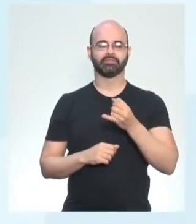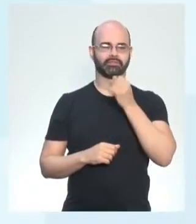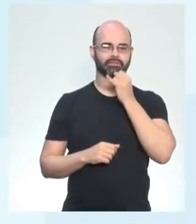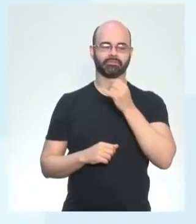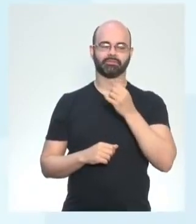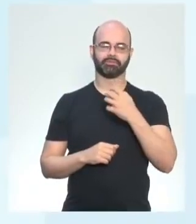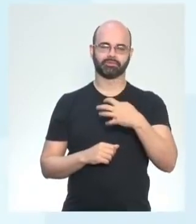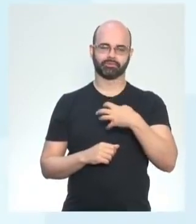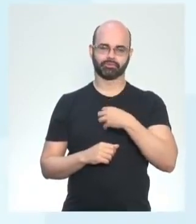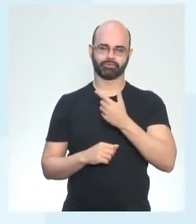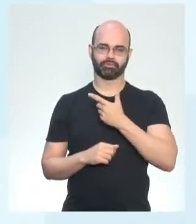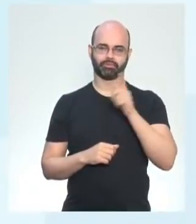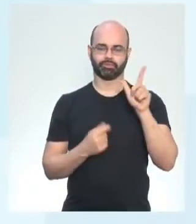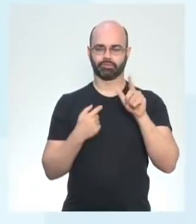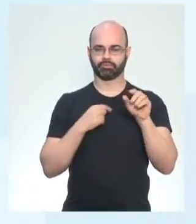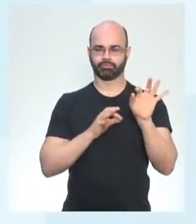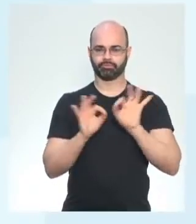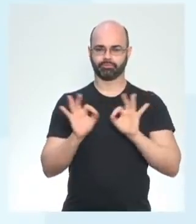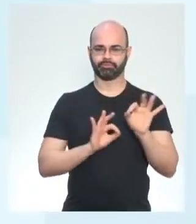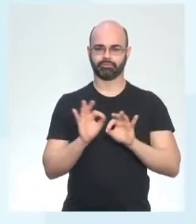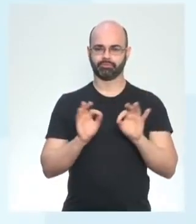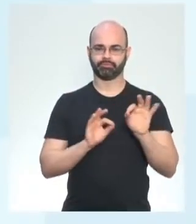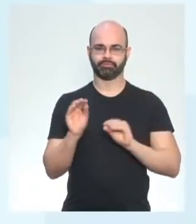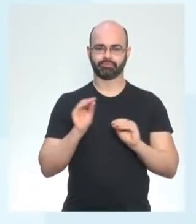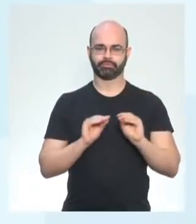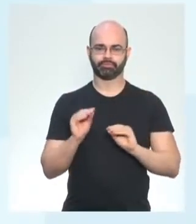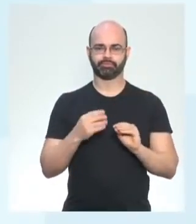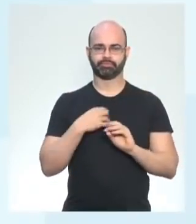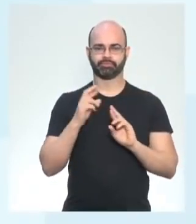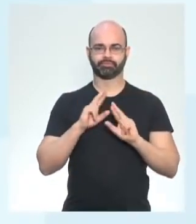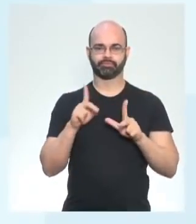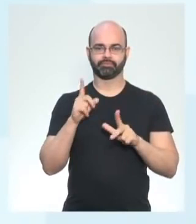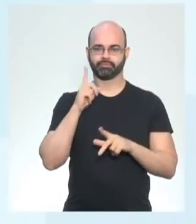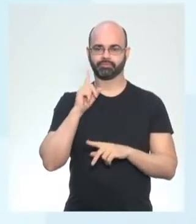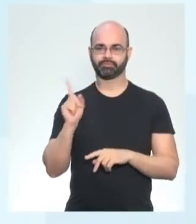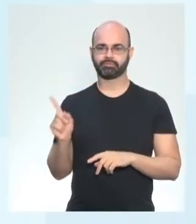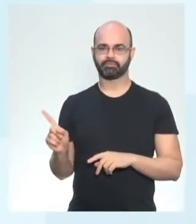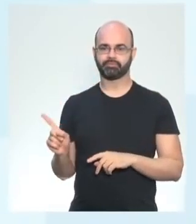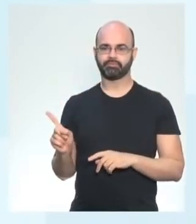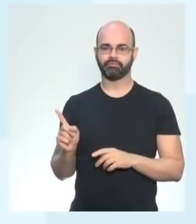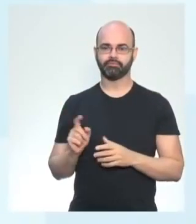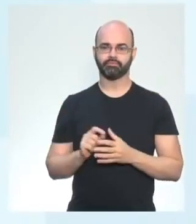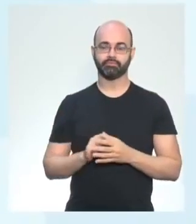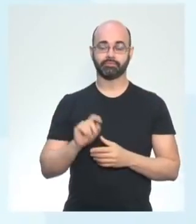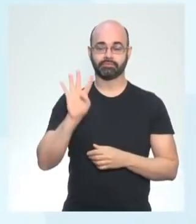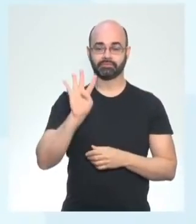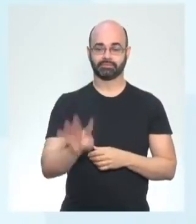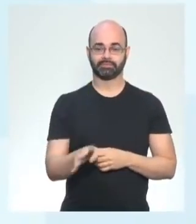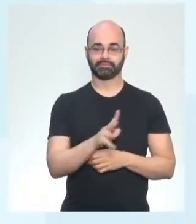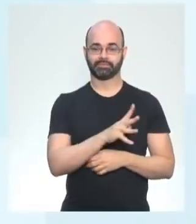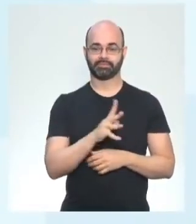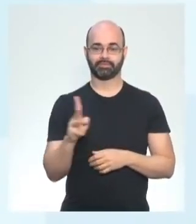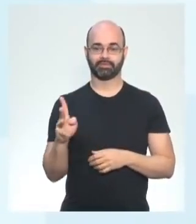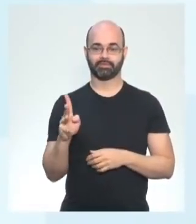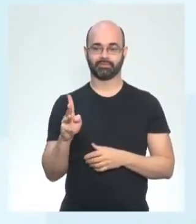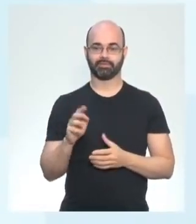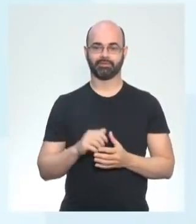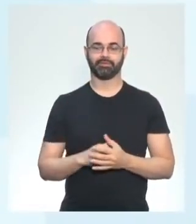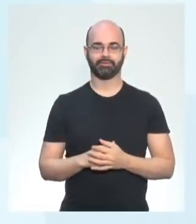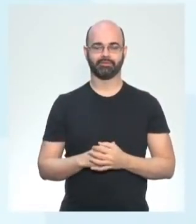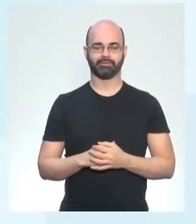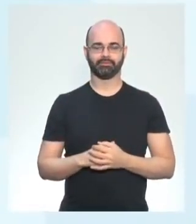faria? Eu montei uma outra ideia de resolução, que é o seguinte, ó. Eu fiz uma tabela, só para a gente entender o